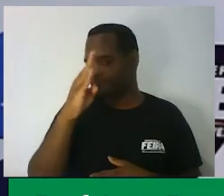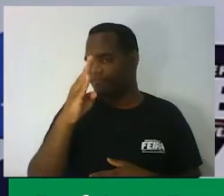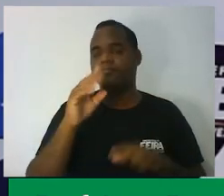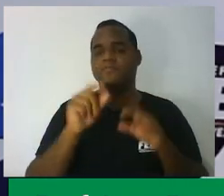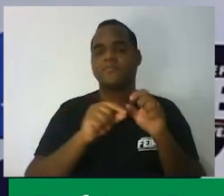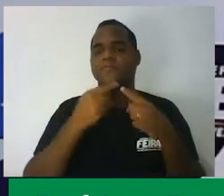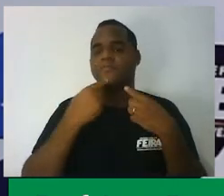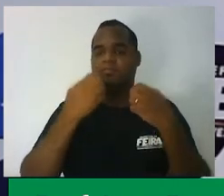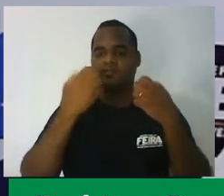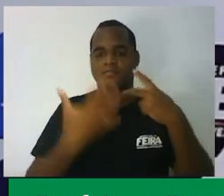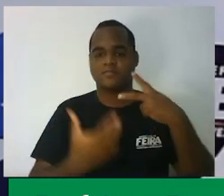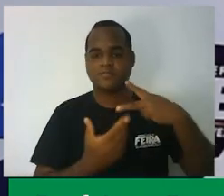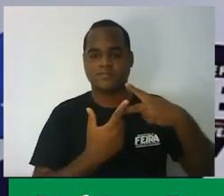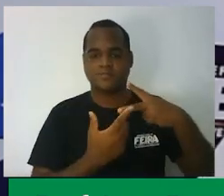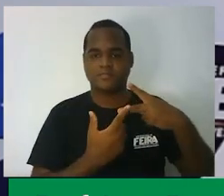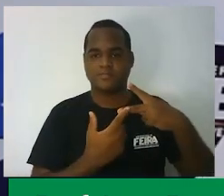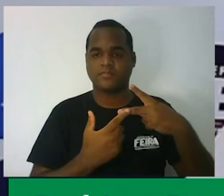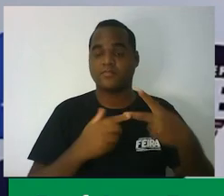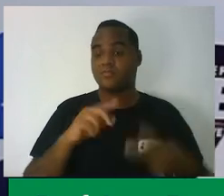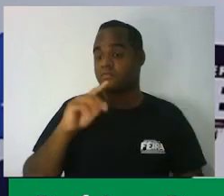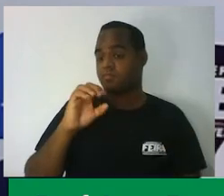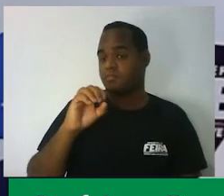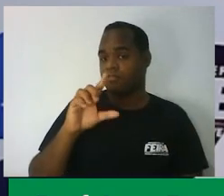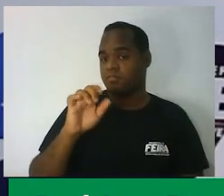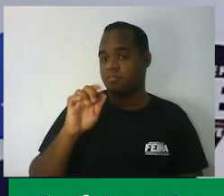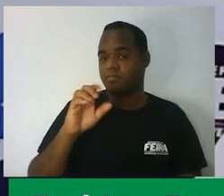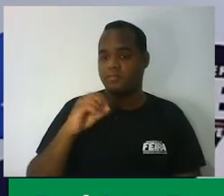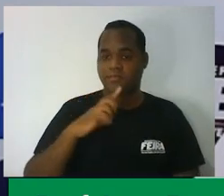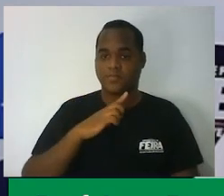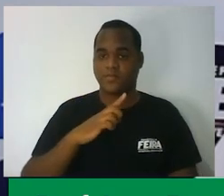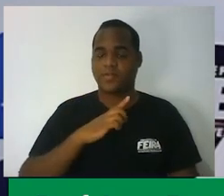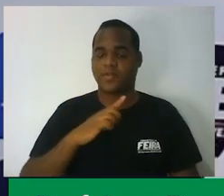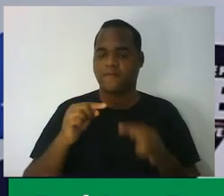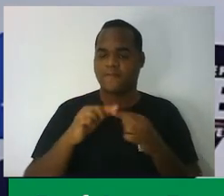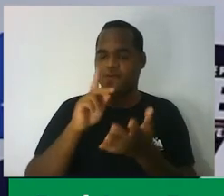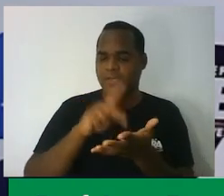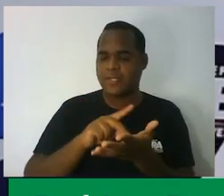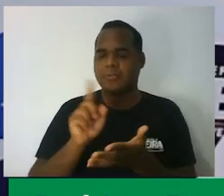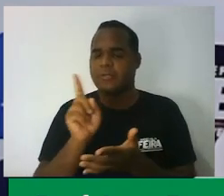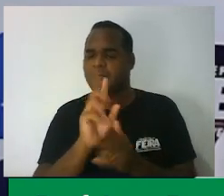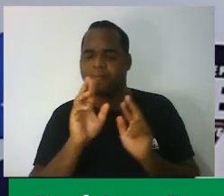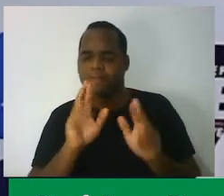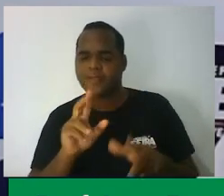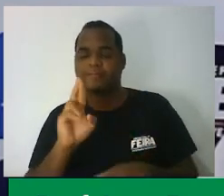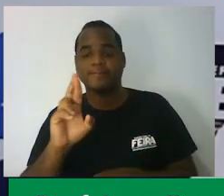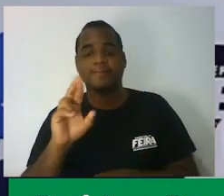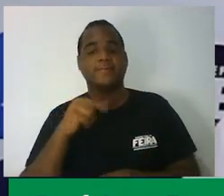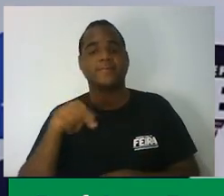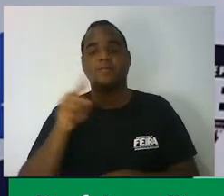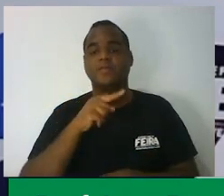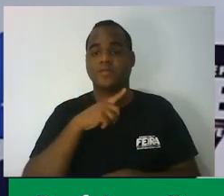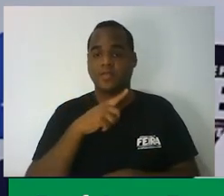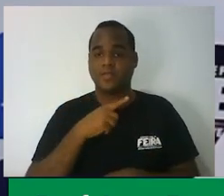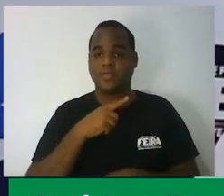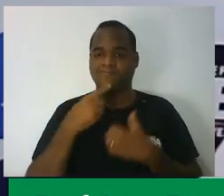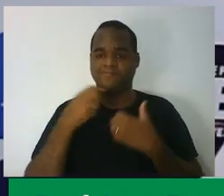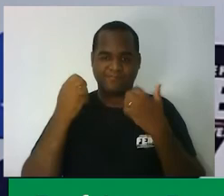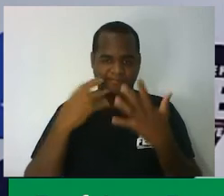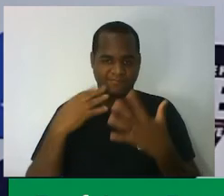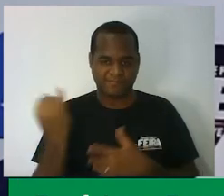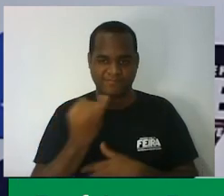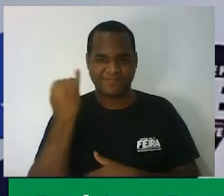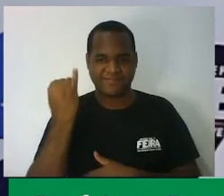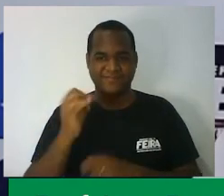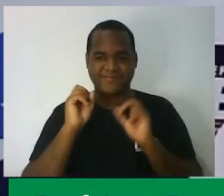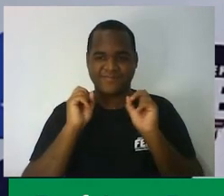classificar os polígonos irregulares ou não regulares. Eu espero que você tenha realmente entendido, tá